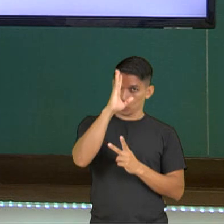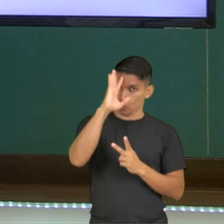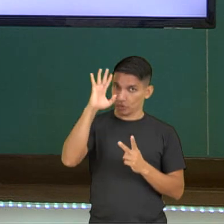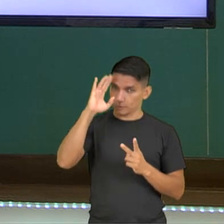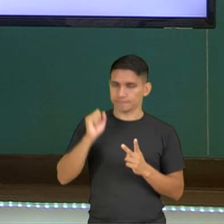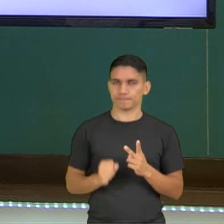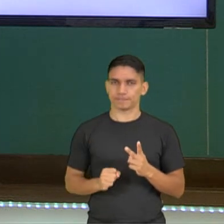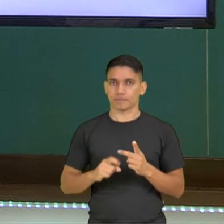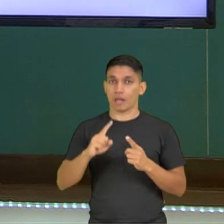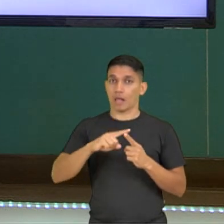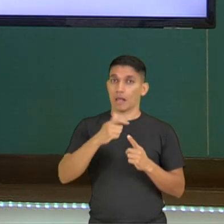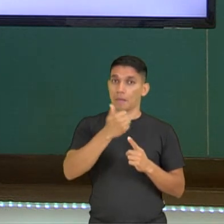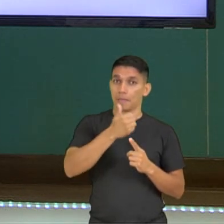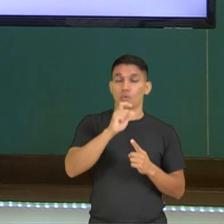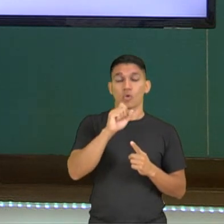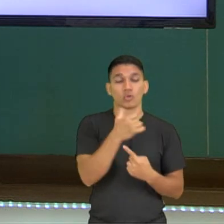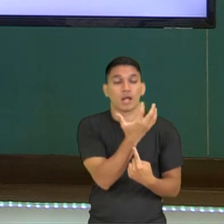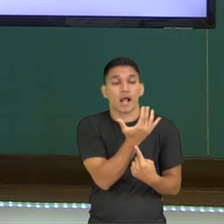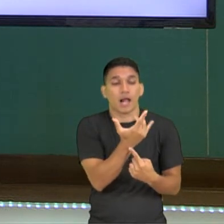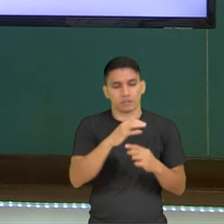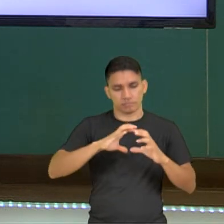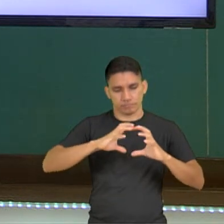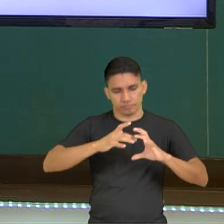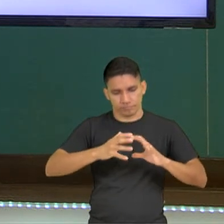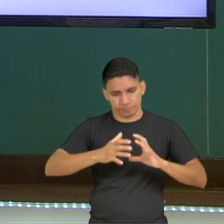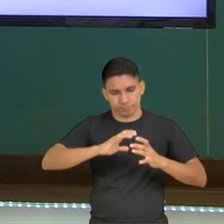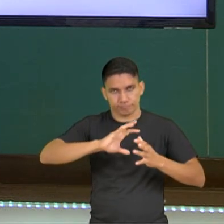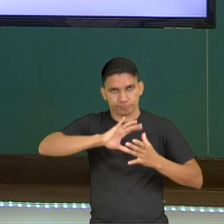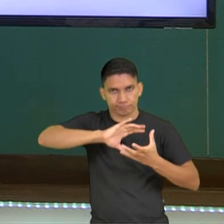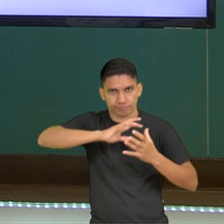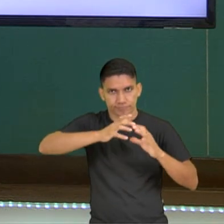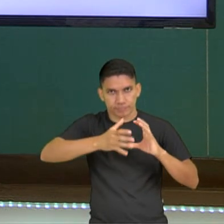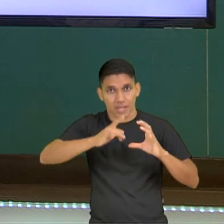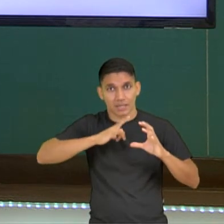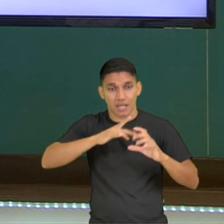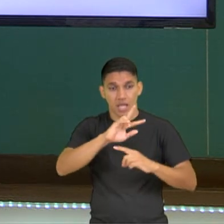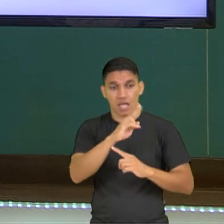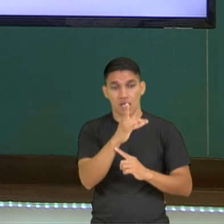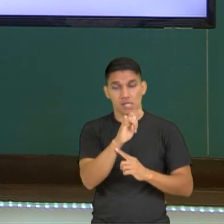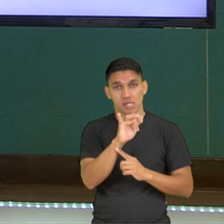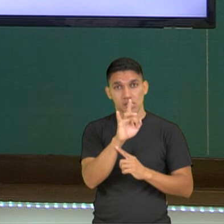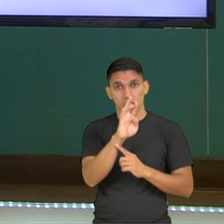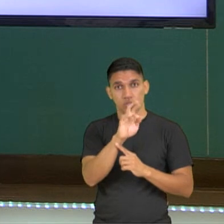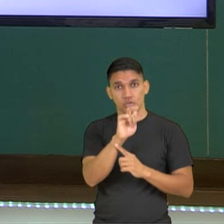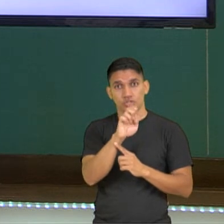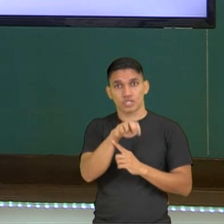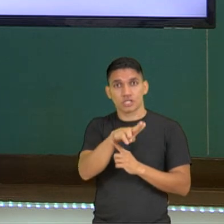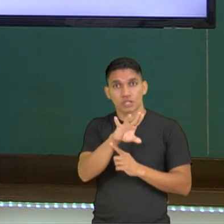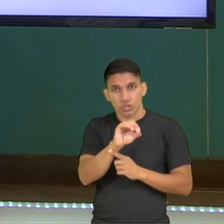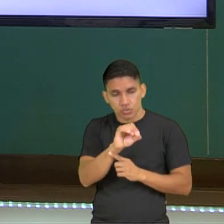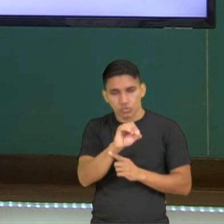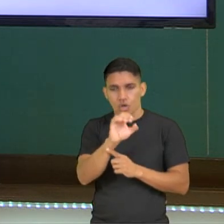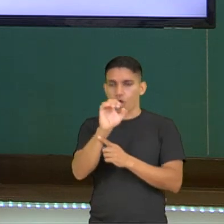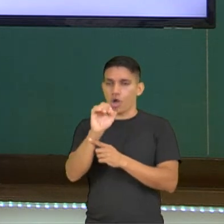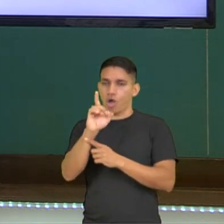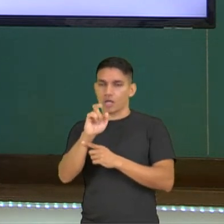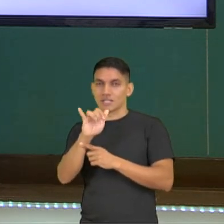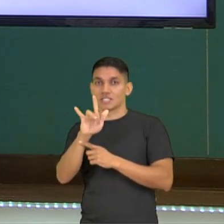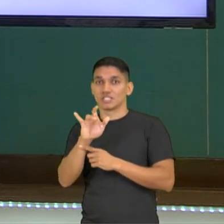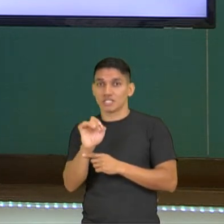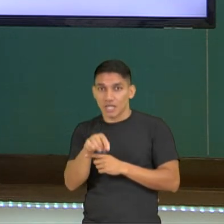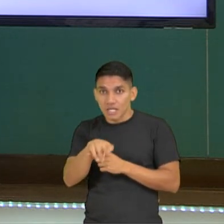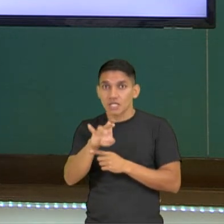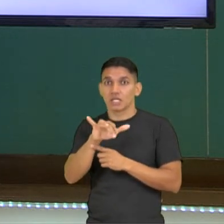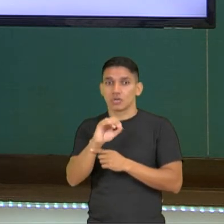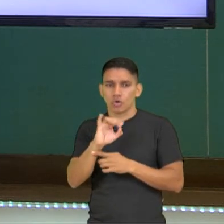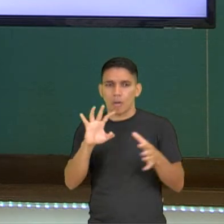que os próprios gases da atmosfera, que tinham moléculas de hidrogênio e oxigênio, se religaram e formaram a molécula de